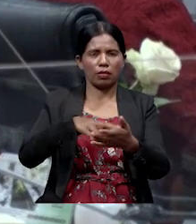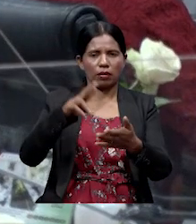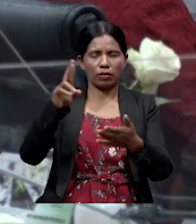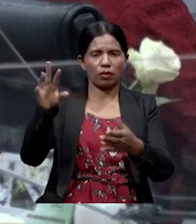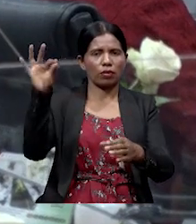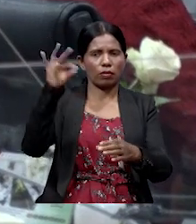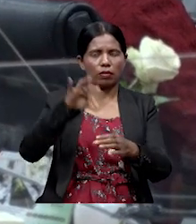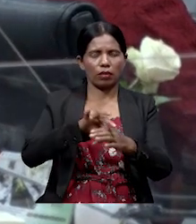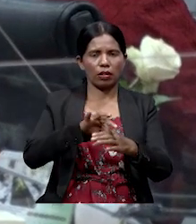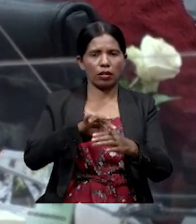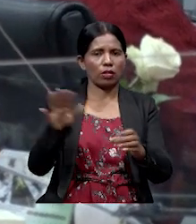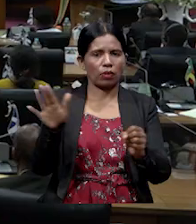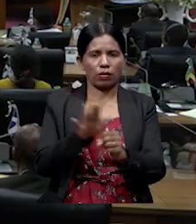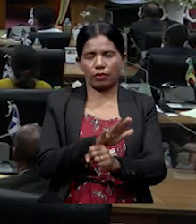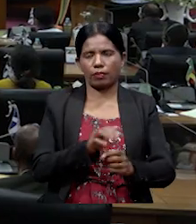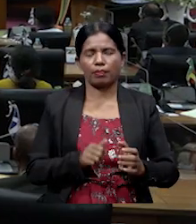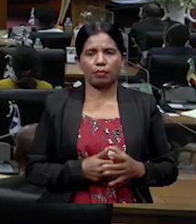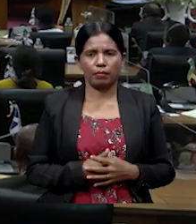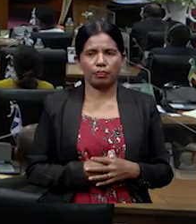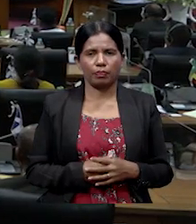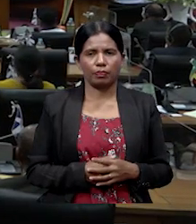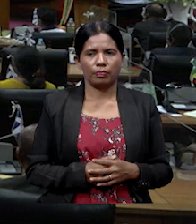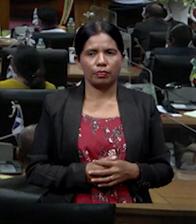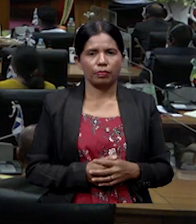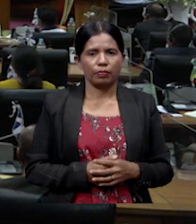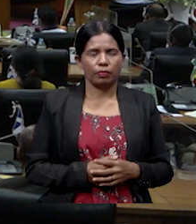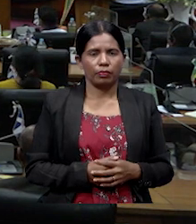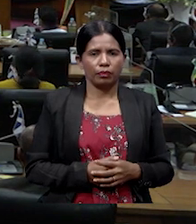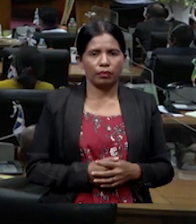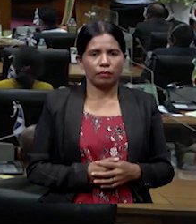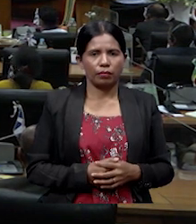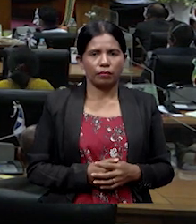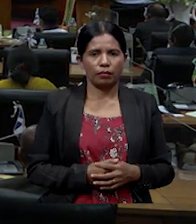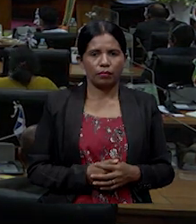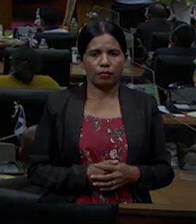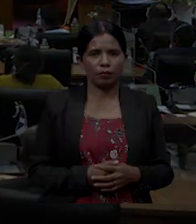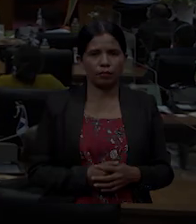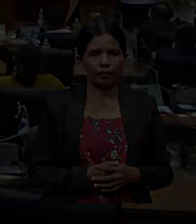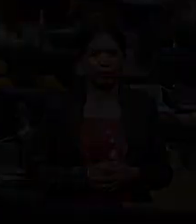votos unanimidade. Fátima Pereira, Lamberto da Silva, GMN.